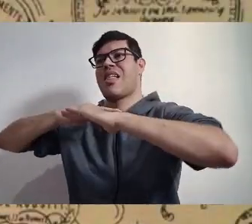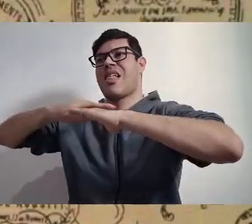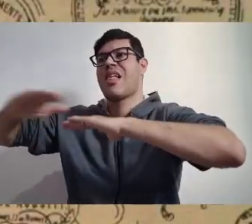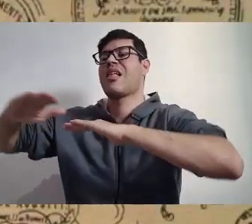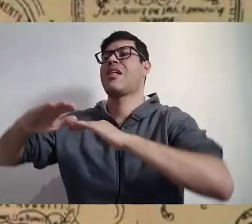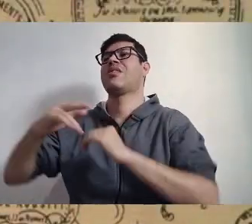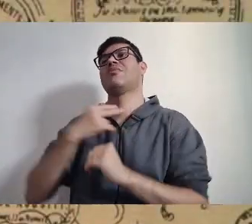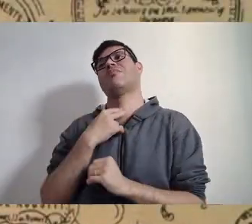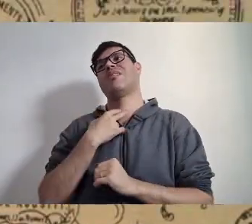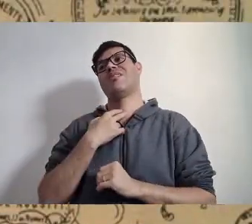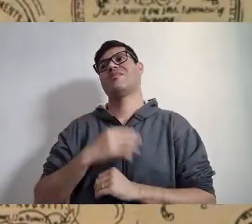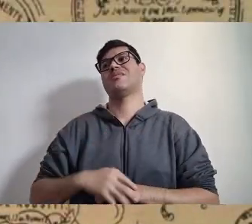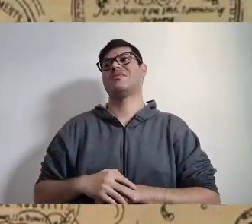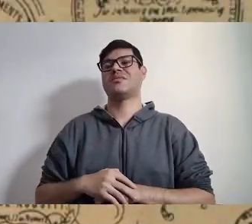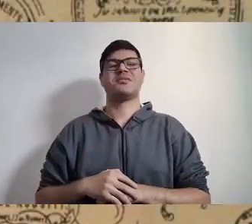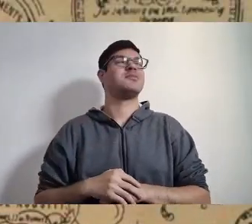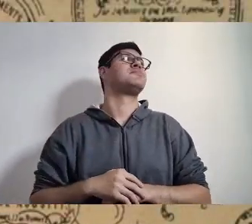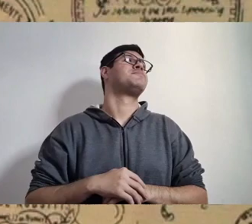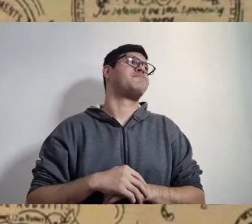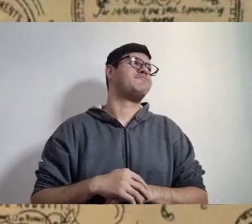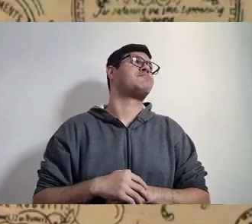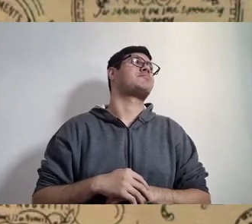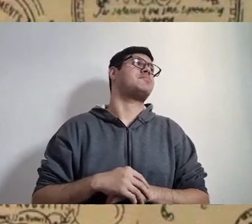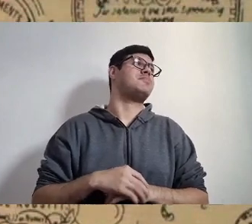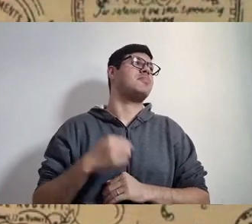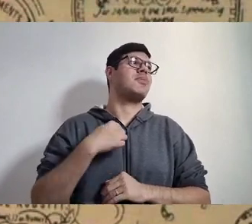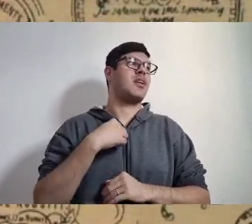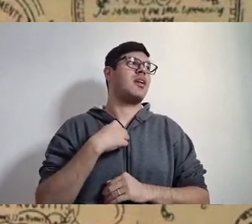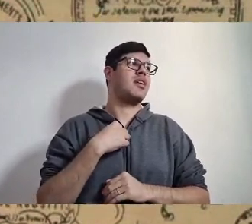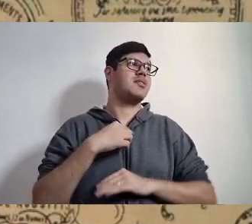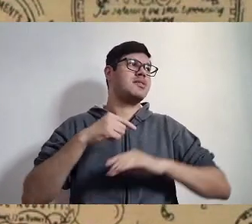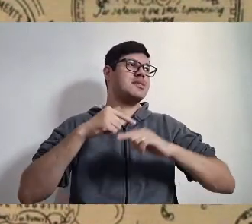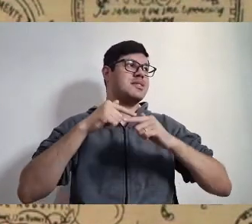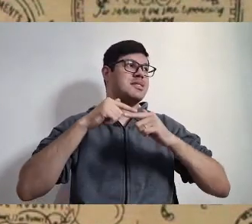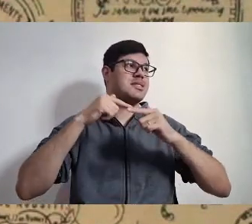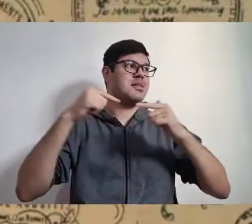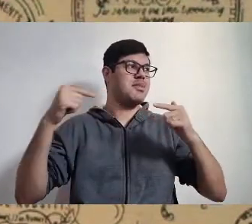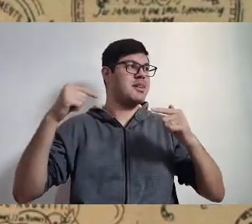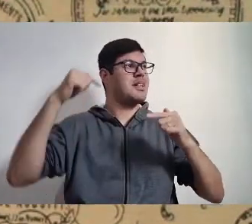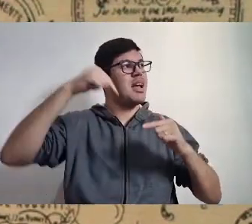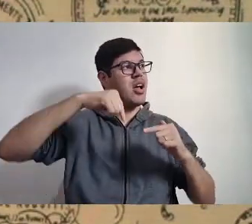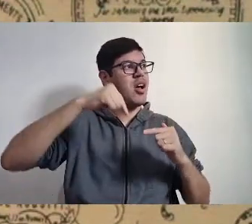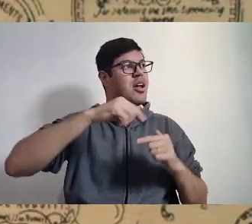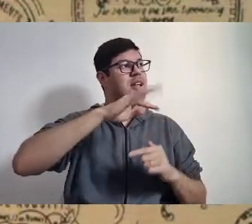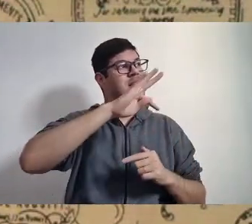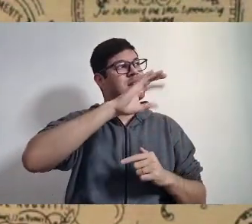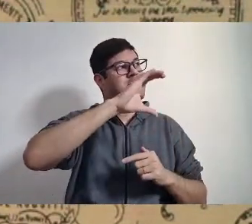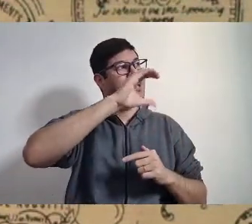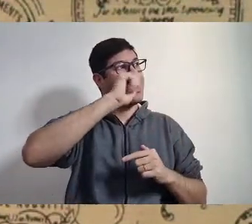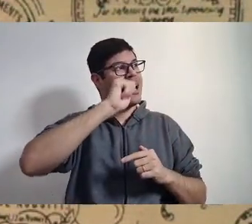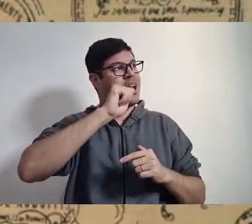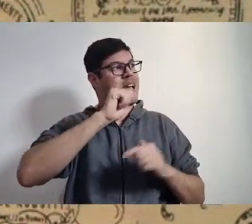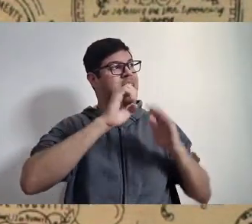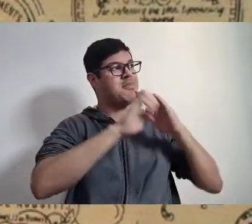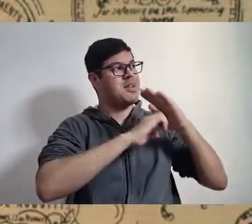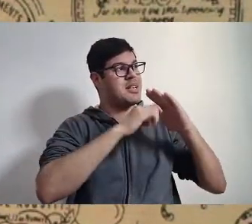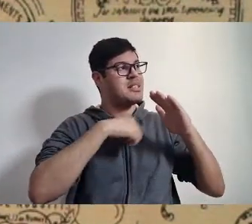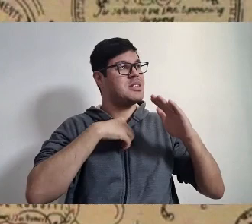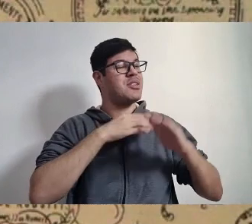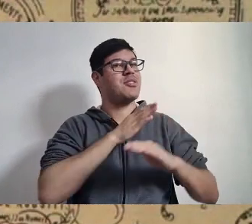gente filma, a gente fala, que nem essa semana, eu estou andando agora nos ônibus do TCA, Gil, porque muitos